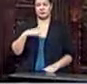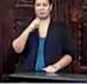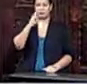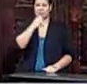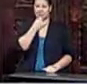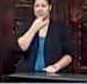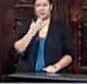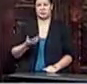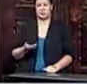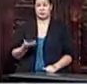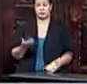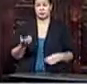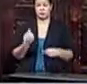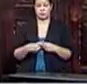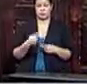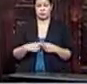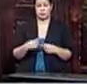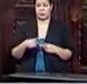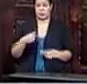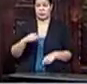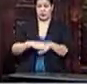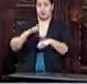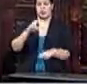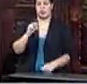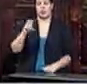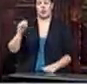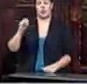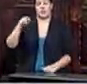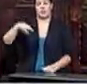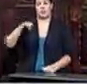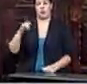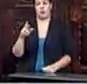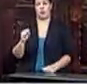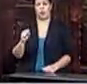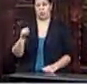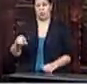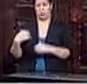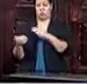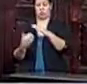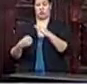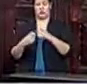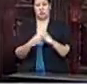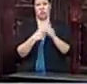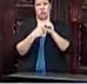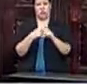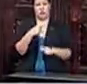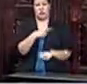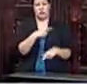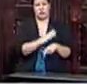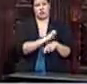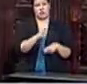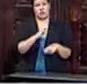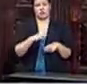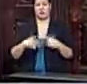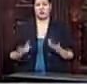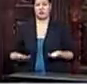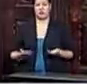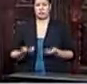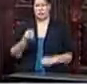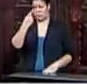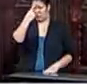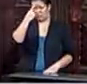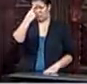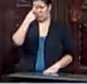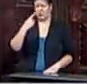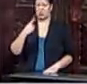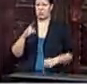como a Light, que deve mais de 500 milhões ao Estado. O projeto prevê benefício à Light. Por que não pensar no rombo